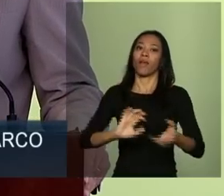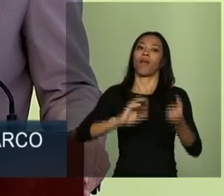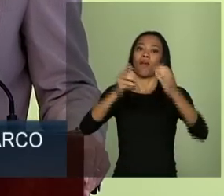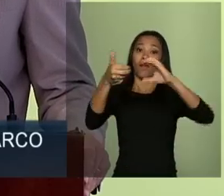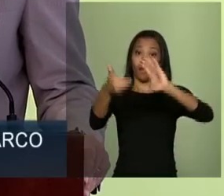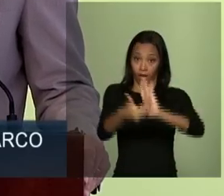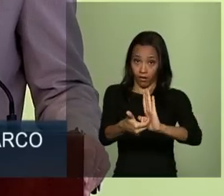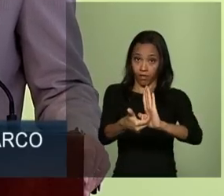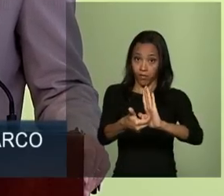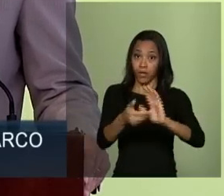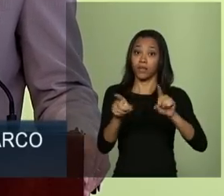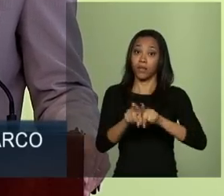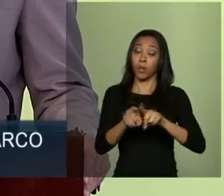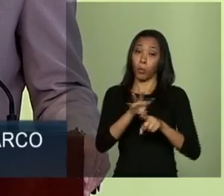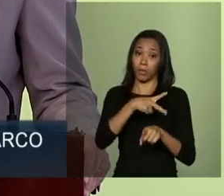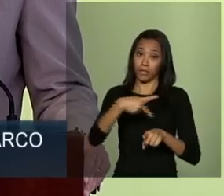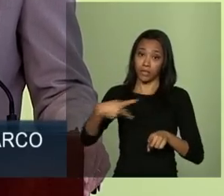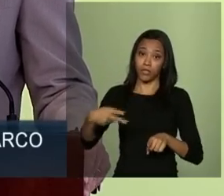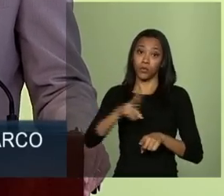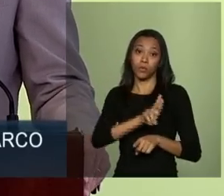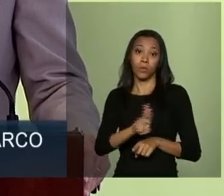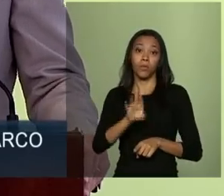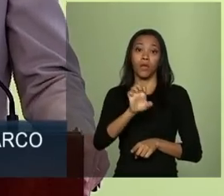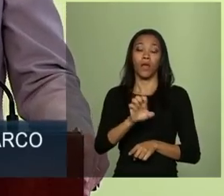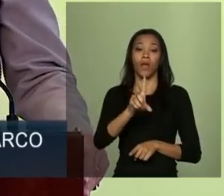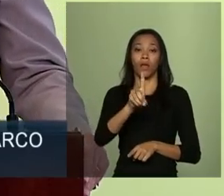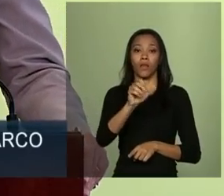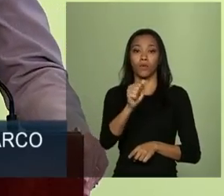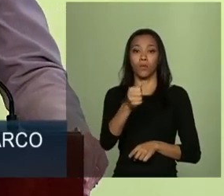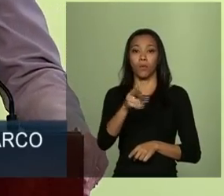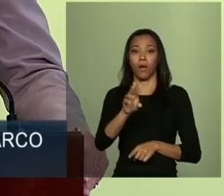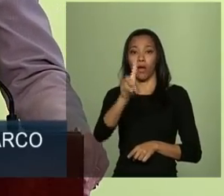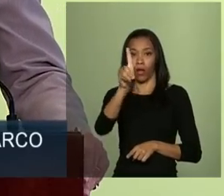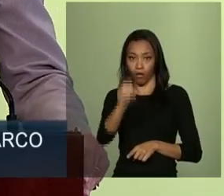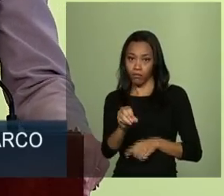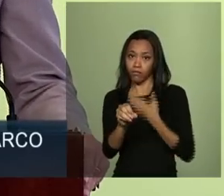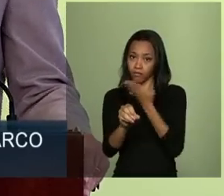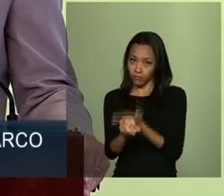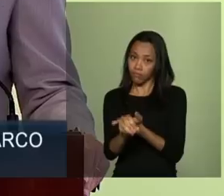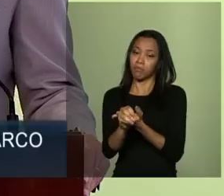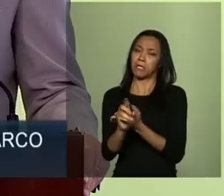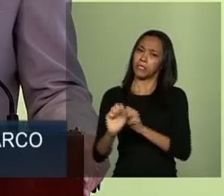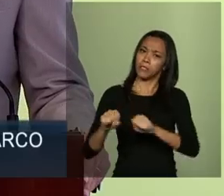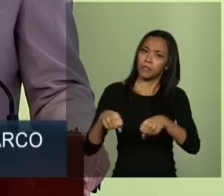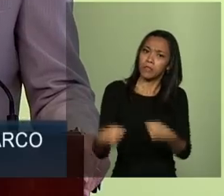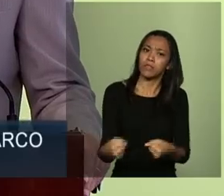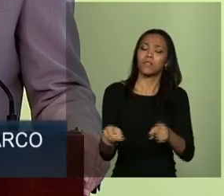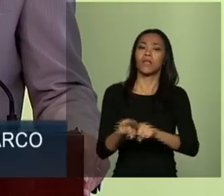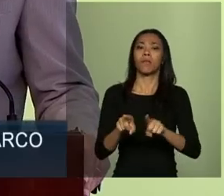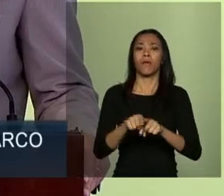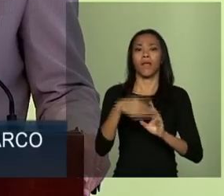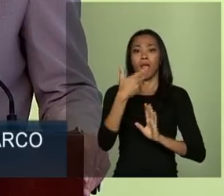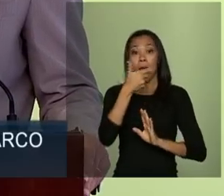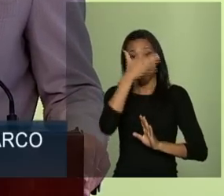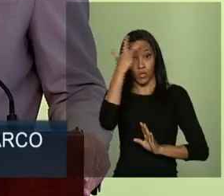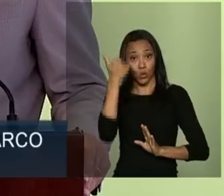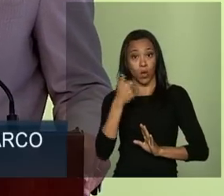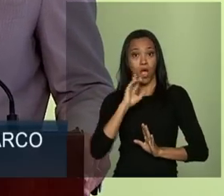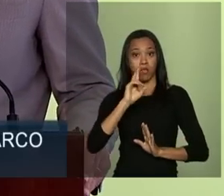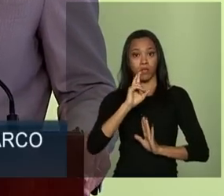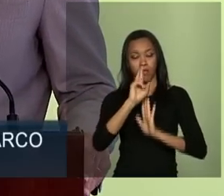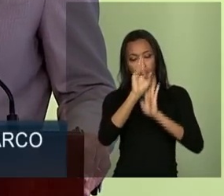o presidente Eduardo Cunha, porque pautou essa matéria, a dedicação do relator Cibá